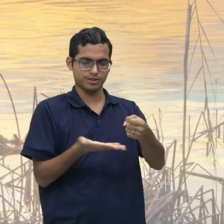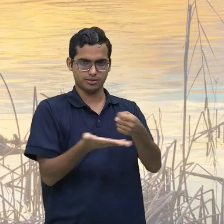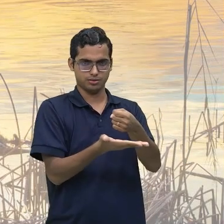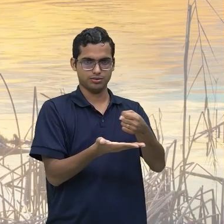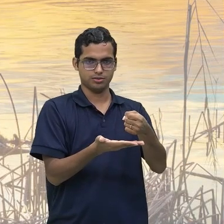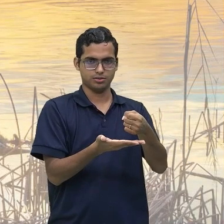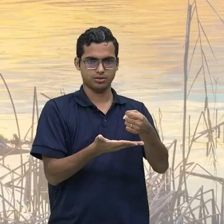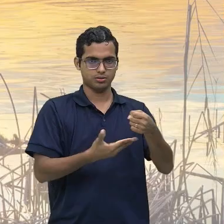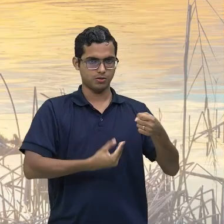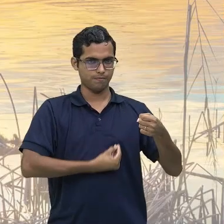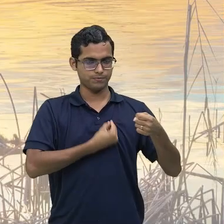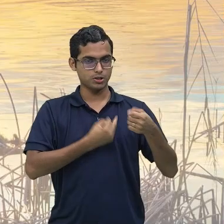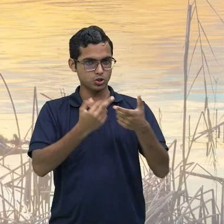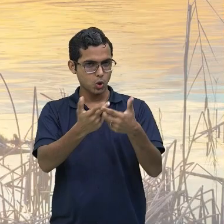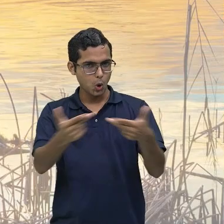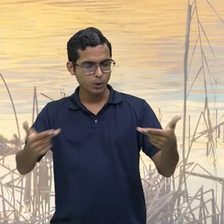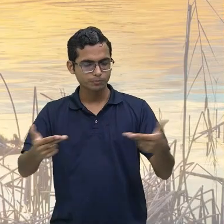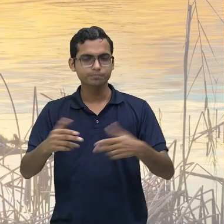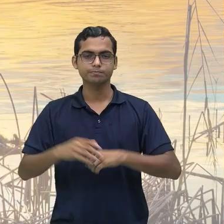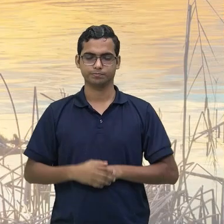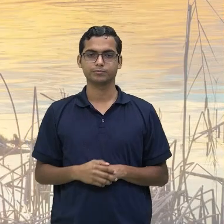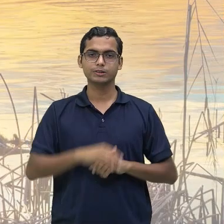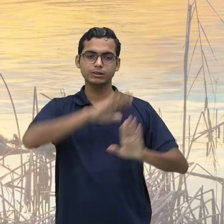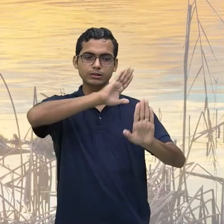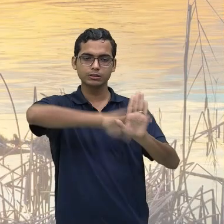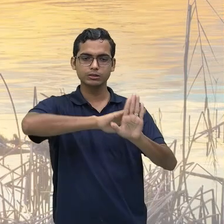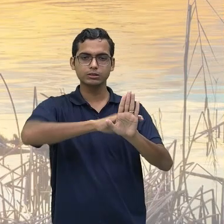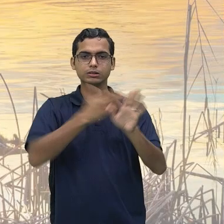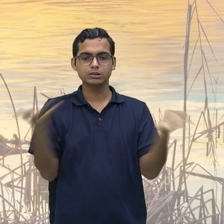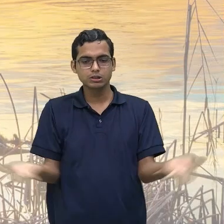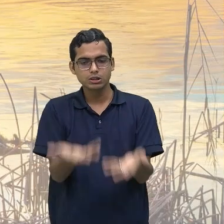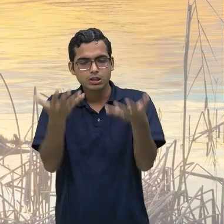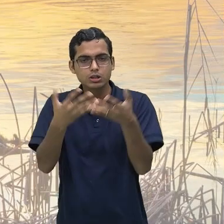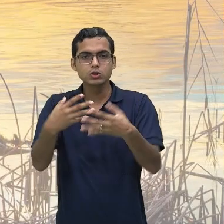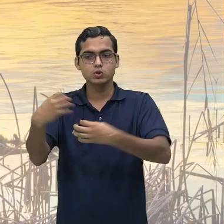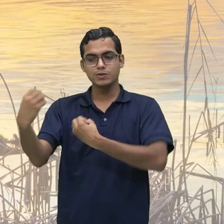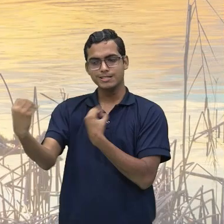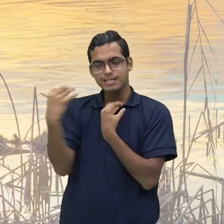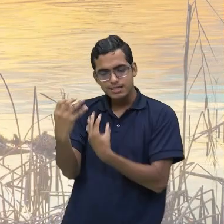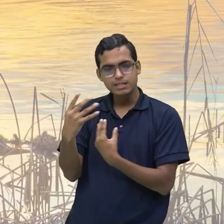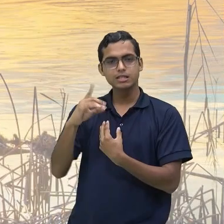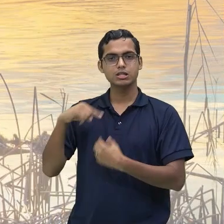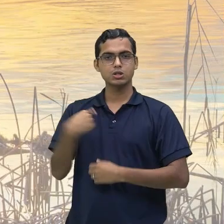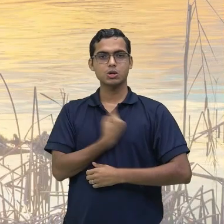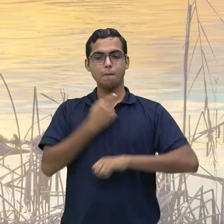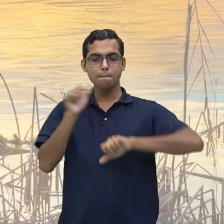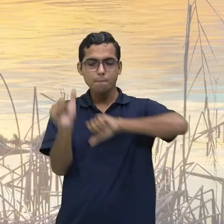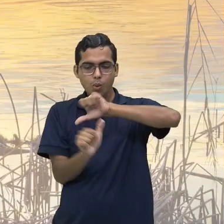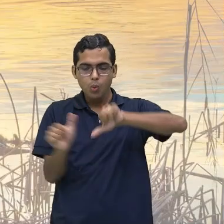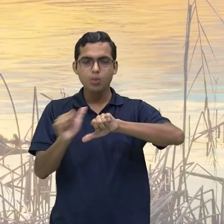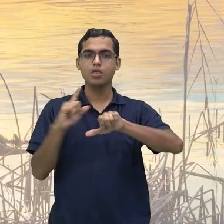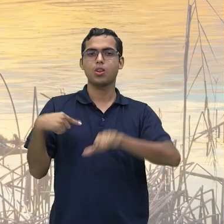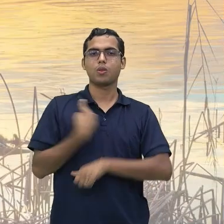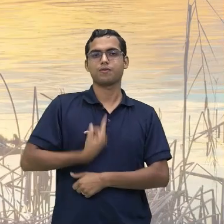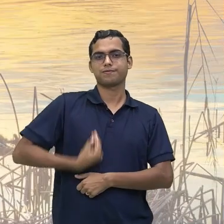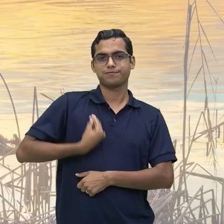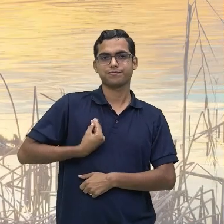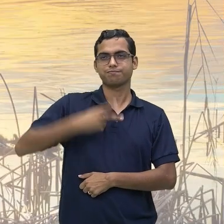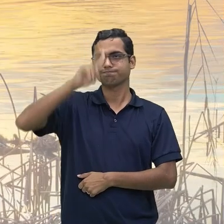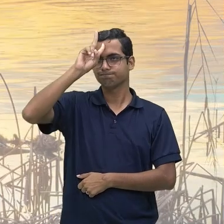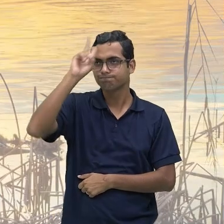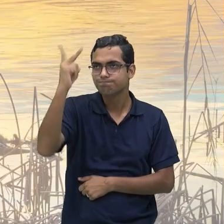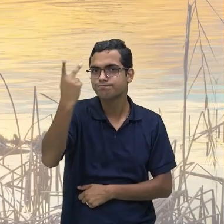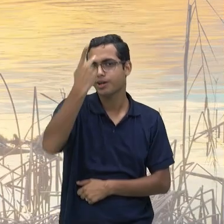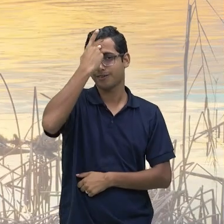vida. Aquilo que nos forma enquanto pessoa. E quando a gente fala de ter um projeto de vida, eu vou pensar